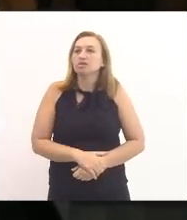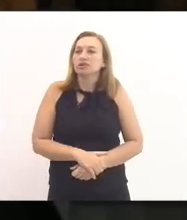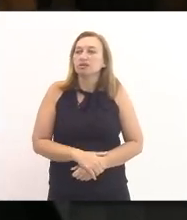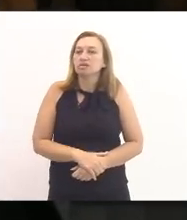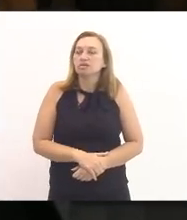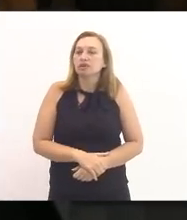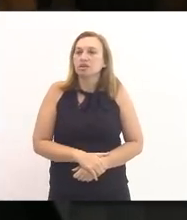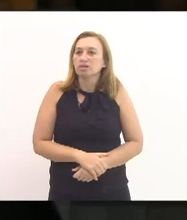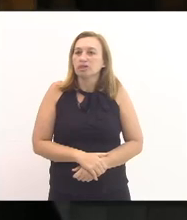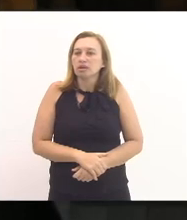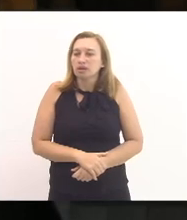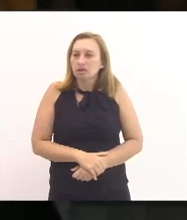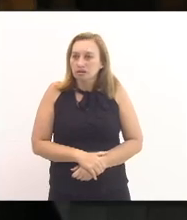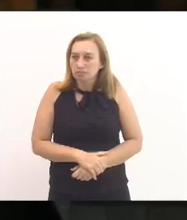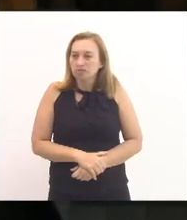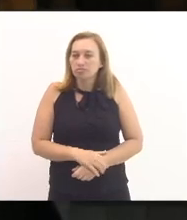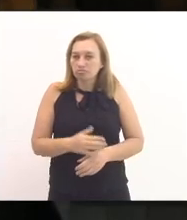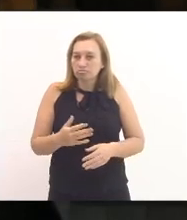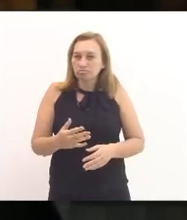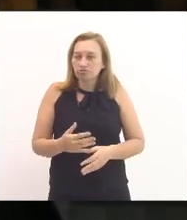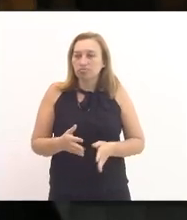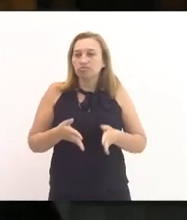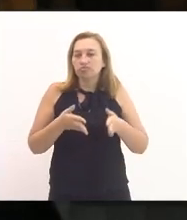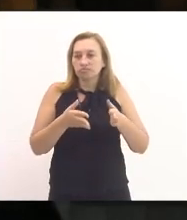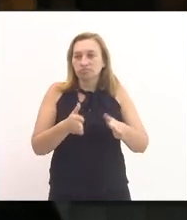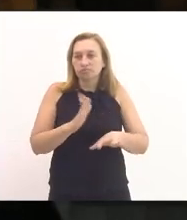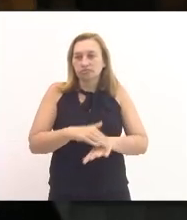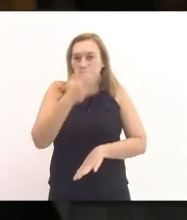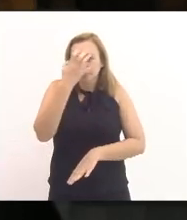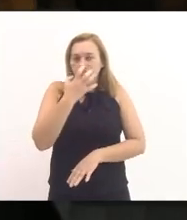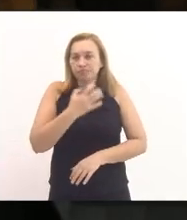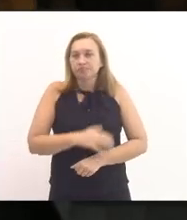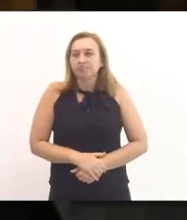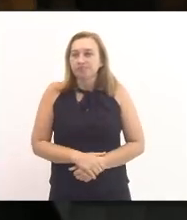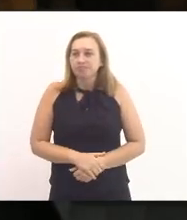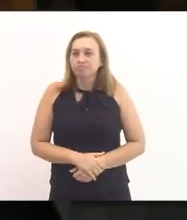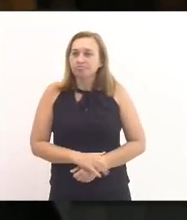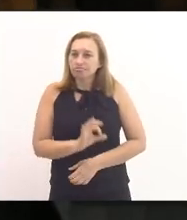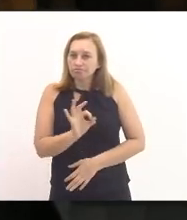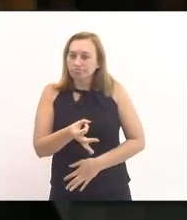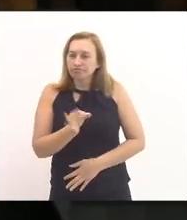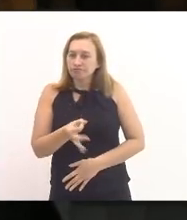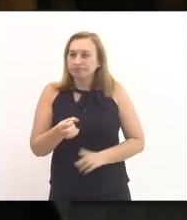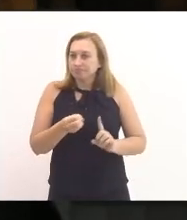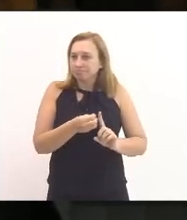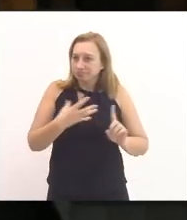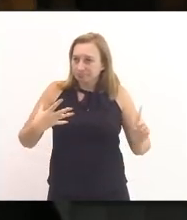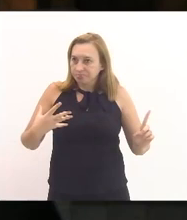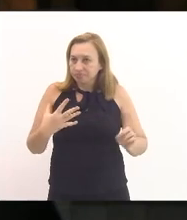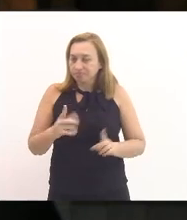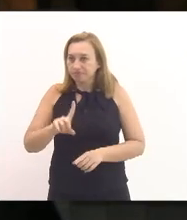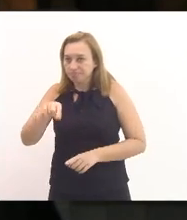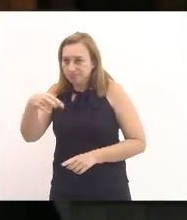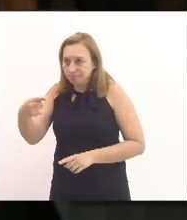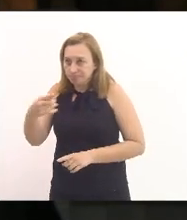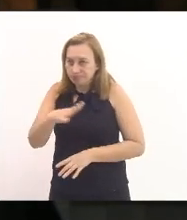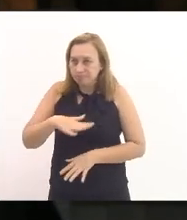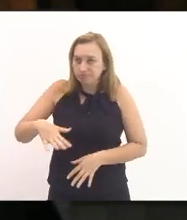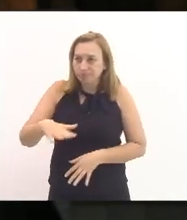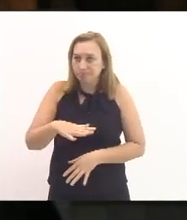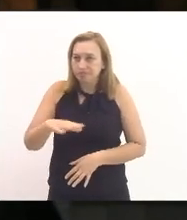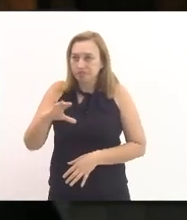e deverá ser levado mais a sério né o e certamente a extenção para para para as demais carreras